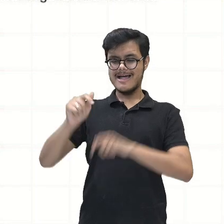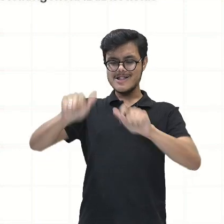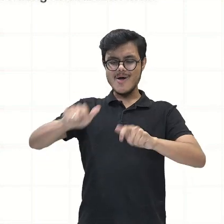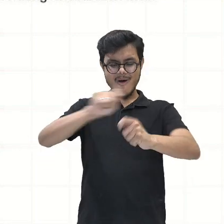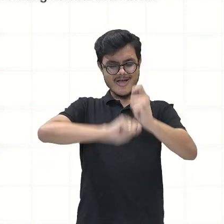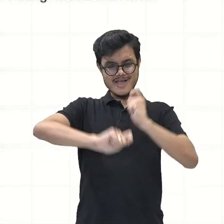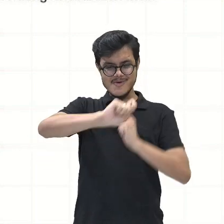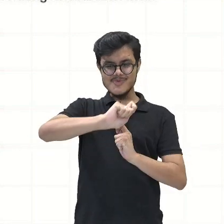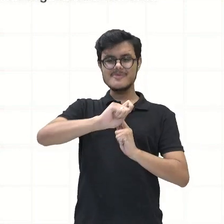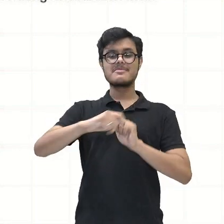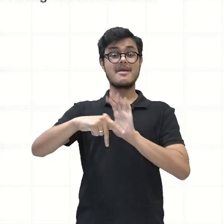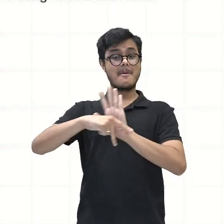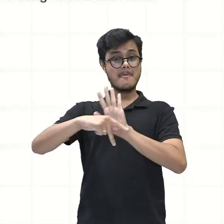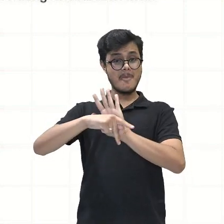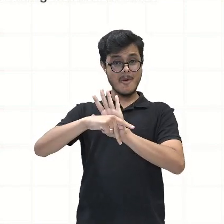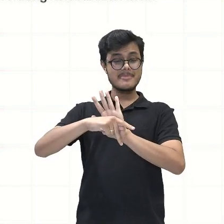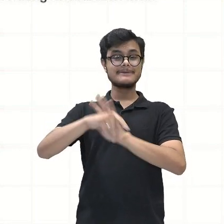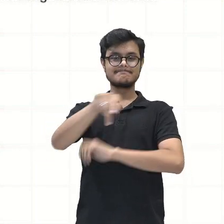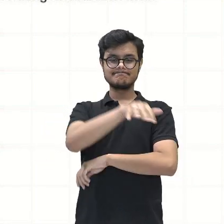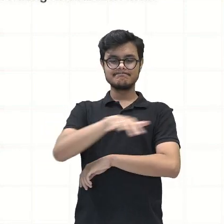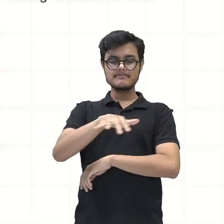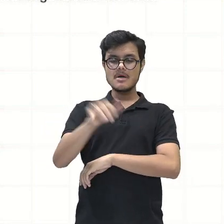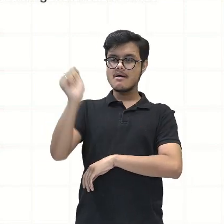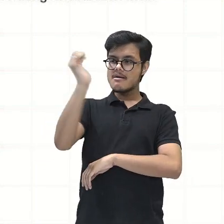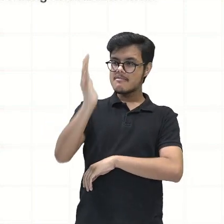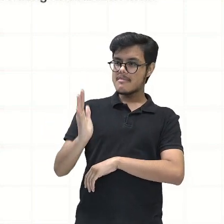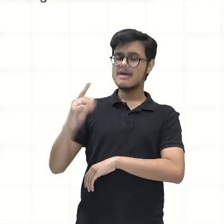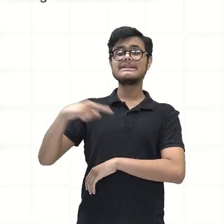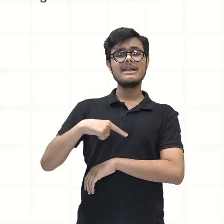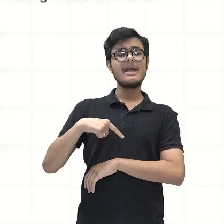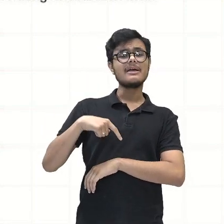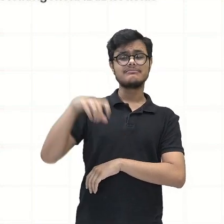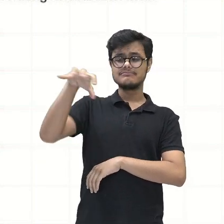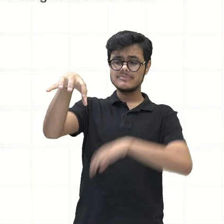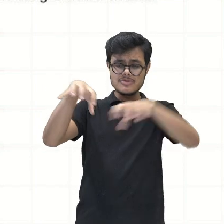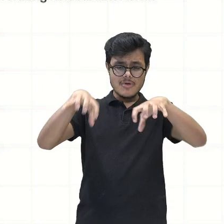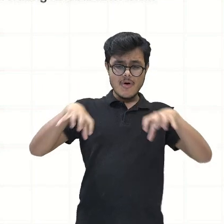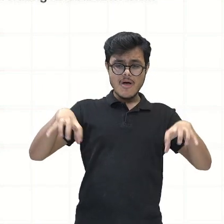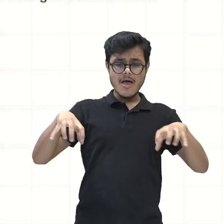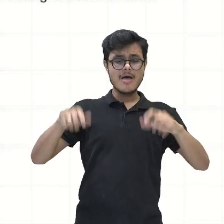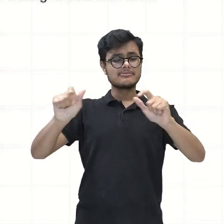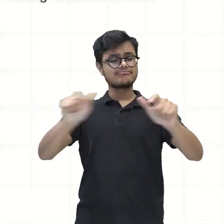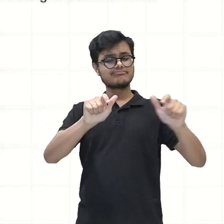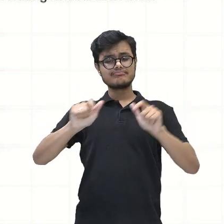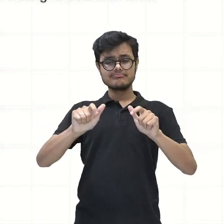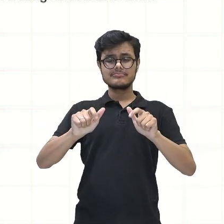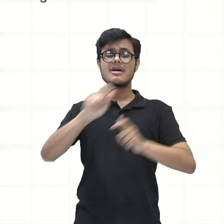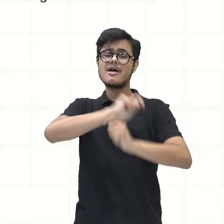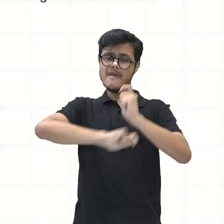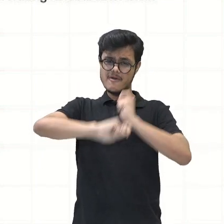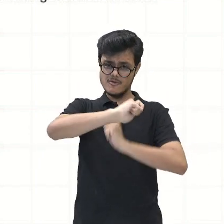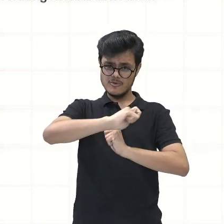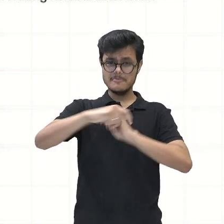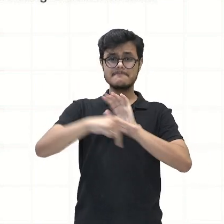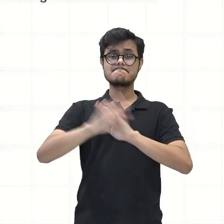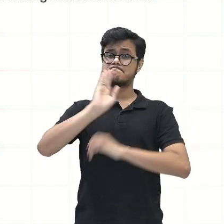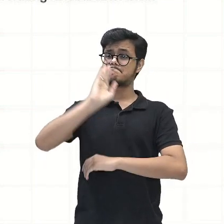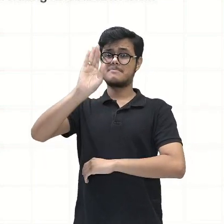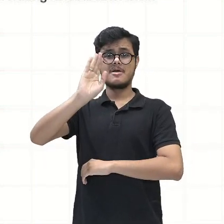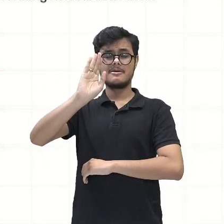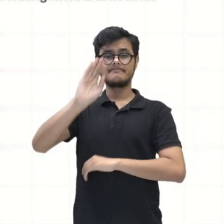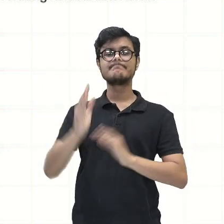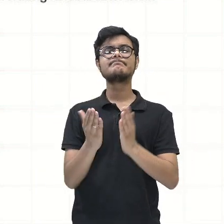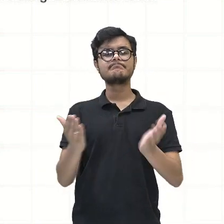geoeconômicas, certo? Então, nós temos aí complexos regionais ou regiões geoeconômicas. Então, além dessa